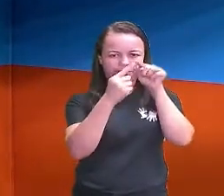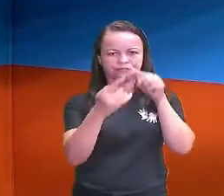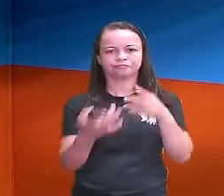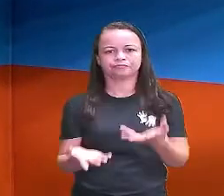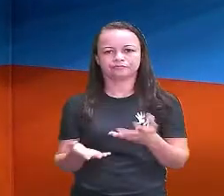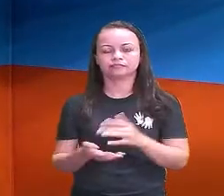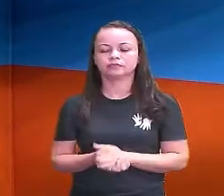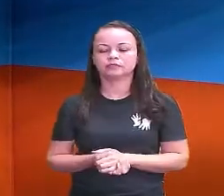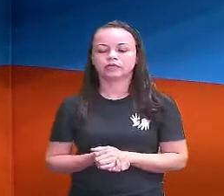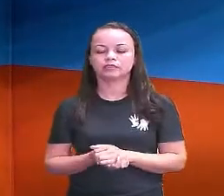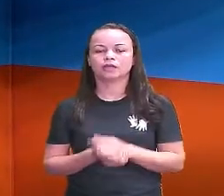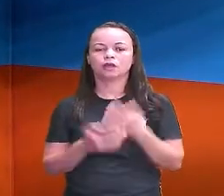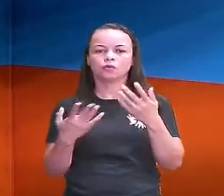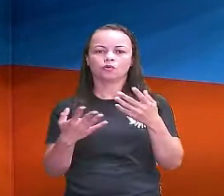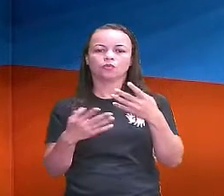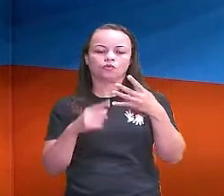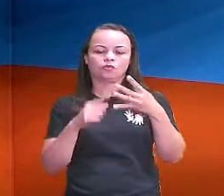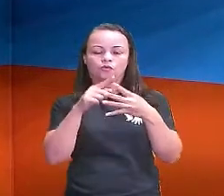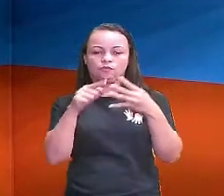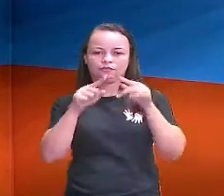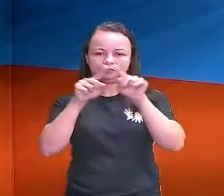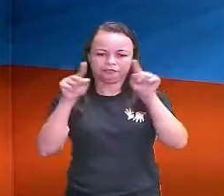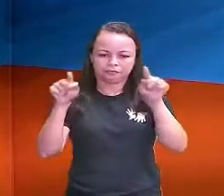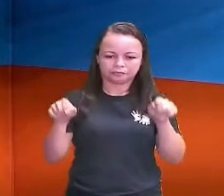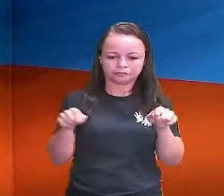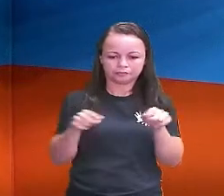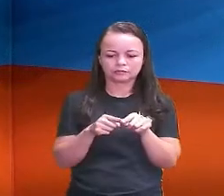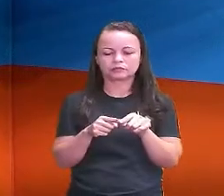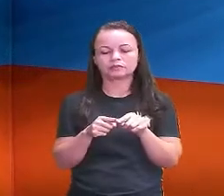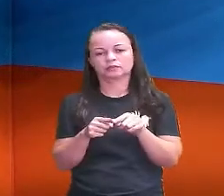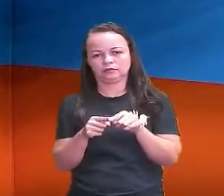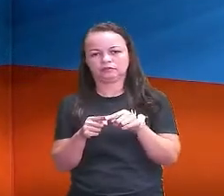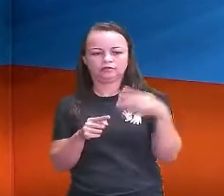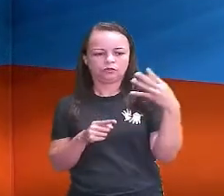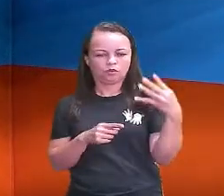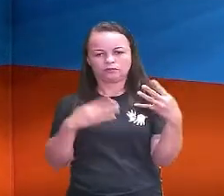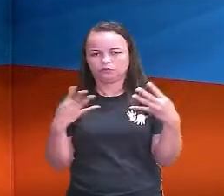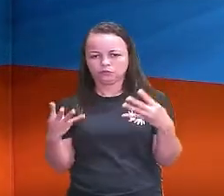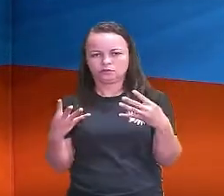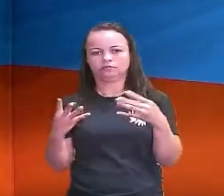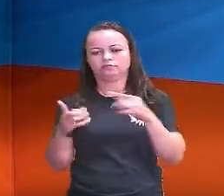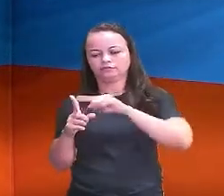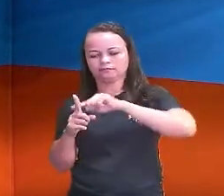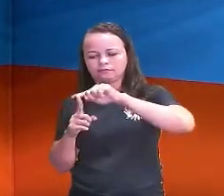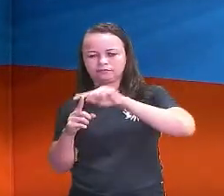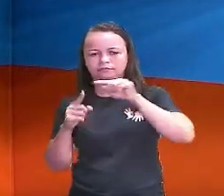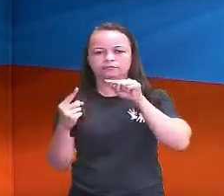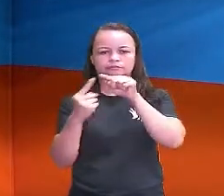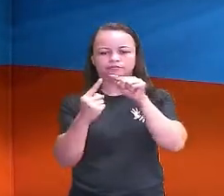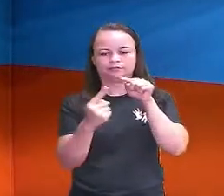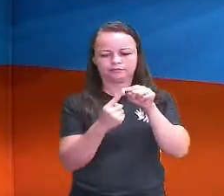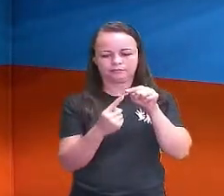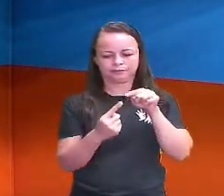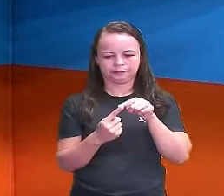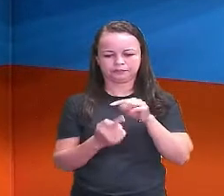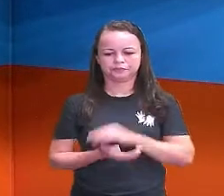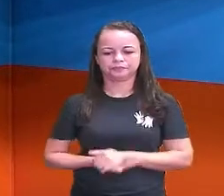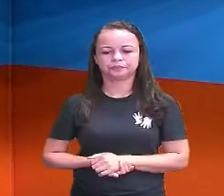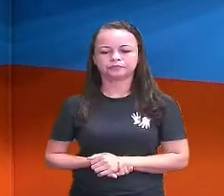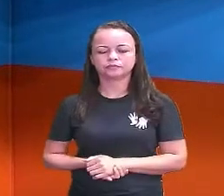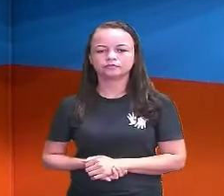o quadrado, ele vai ter 4 lados e 4 vértices, tá certo? Vamos